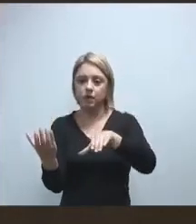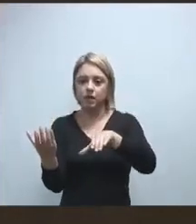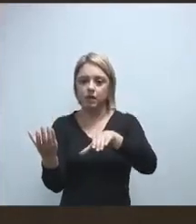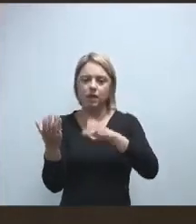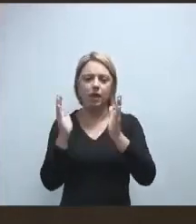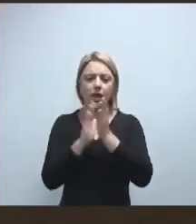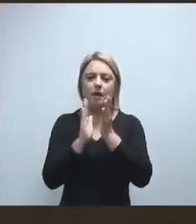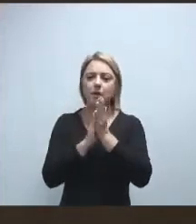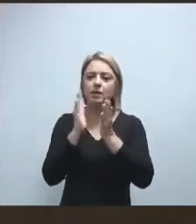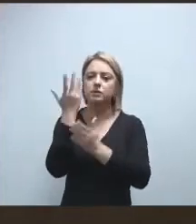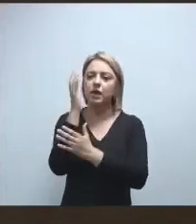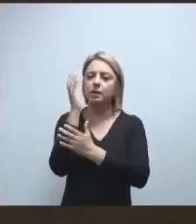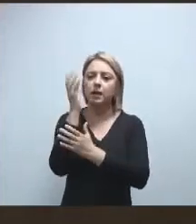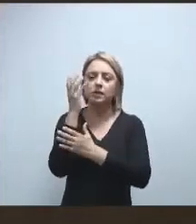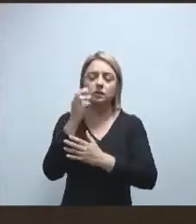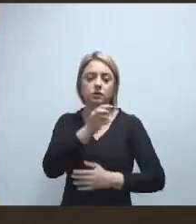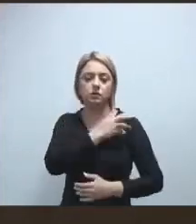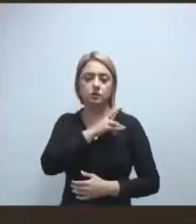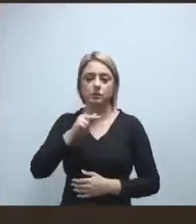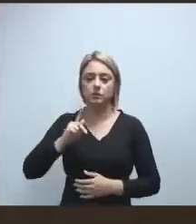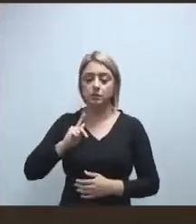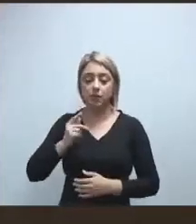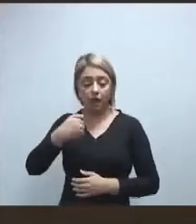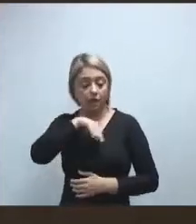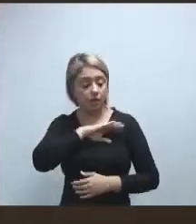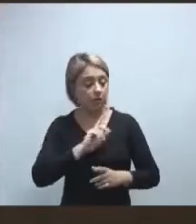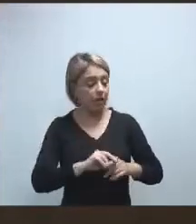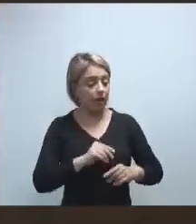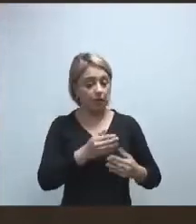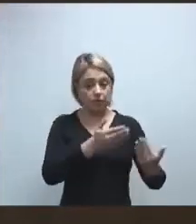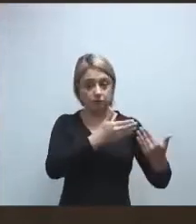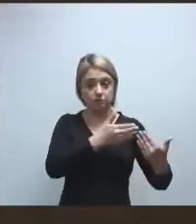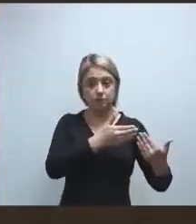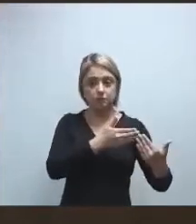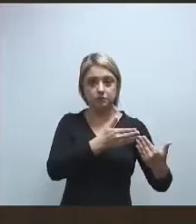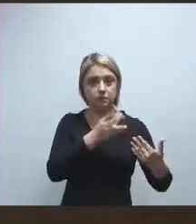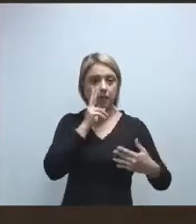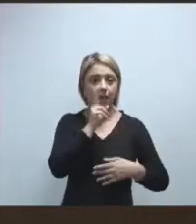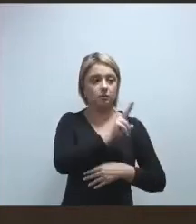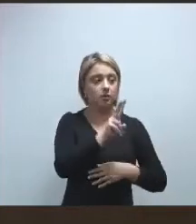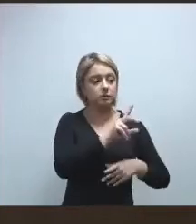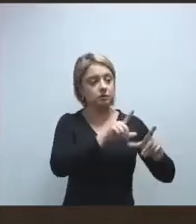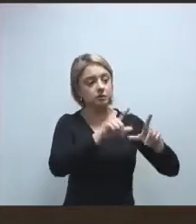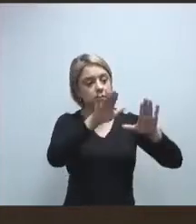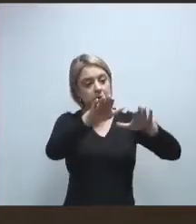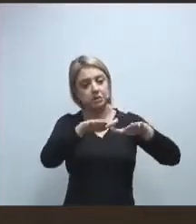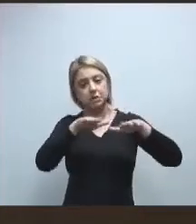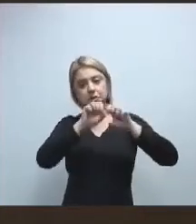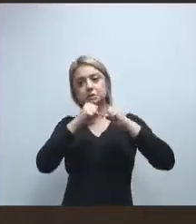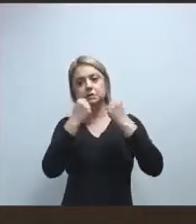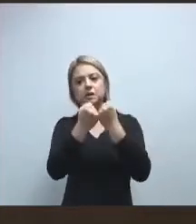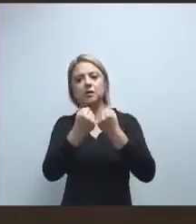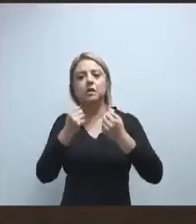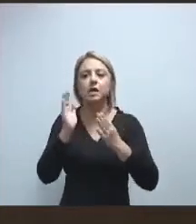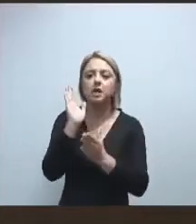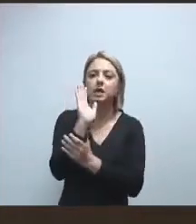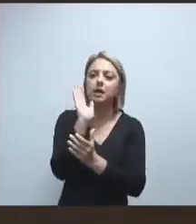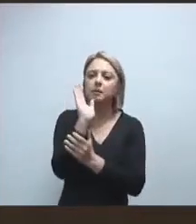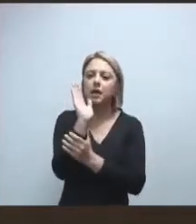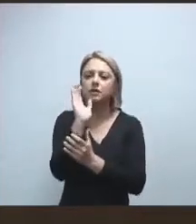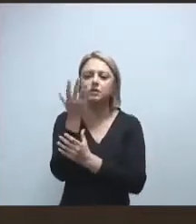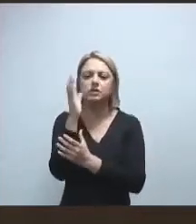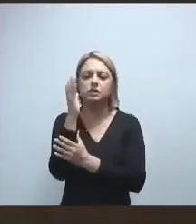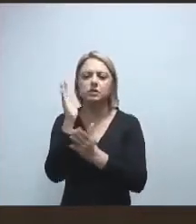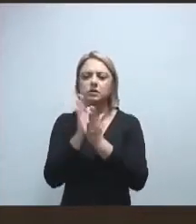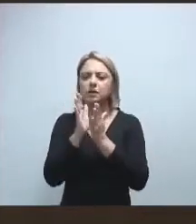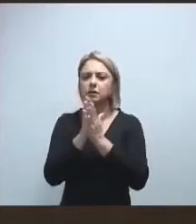aplaudiu ministério público nós estávamos na assistindo à sessão é aplaudimos quando a